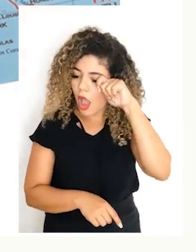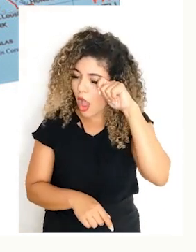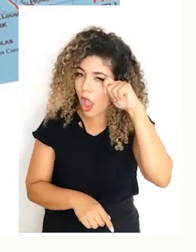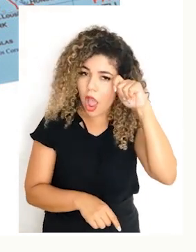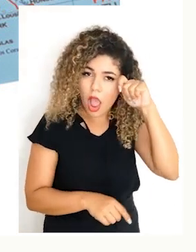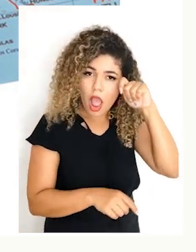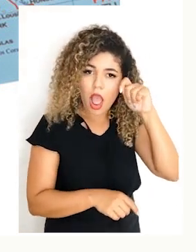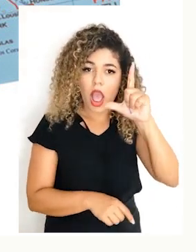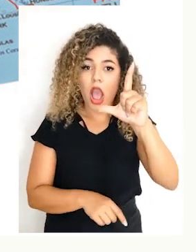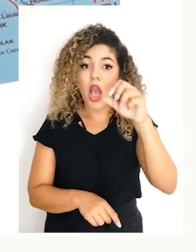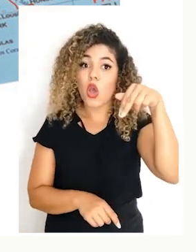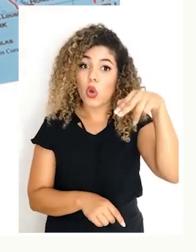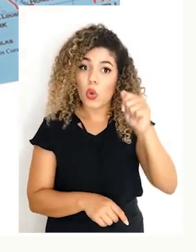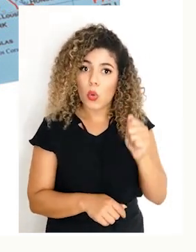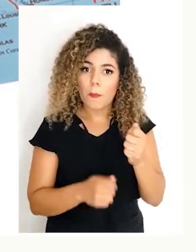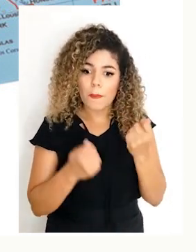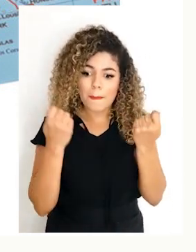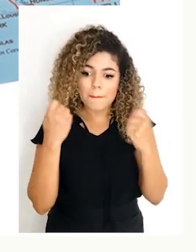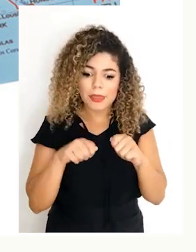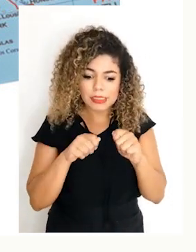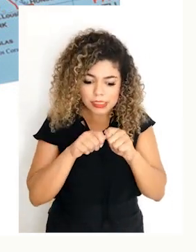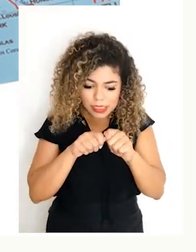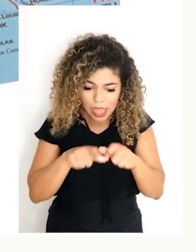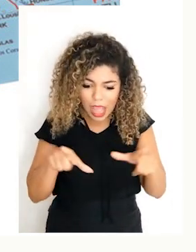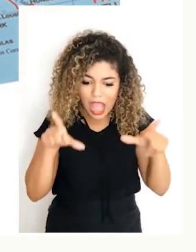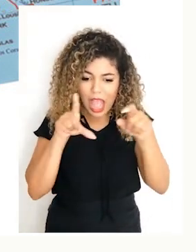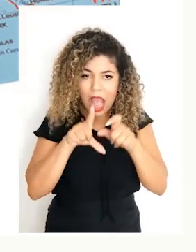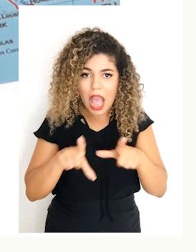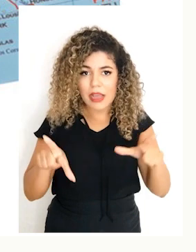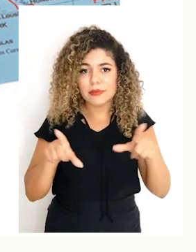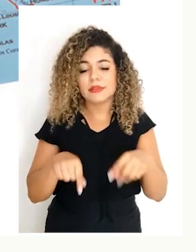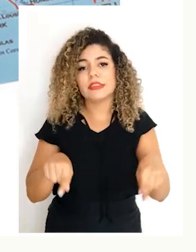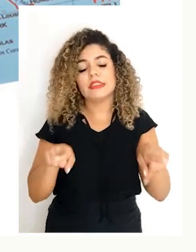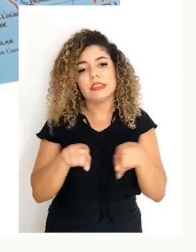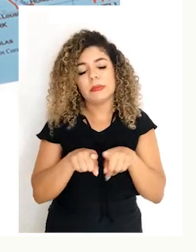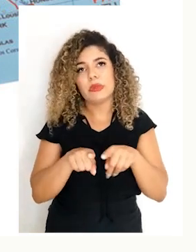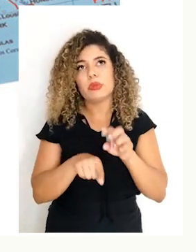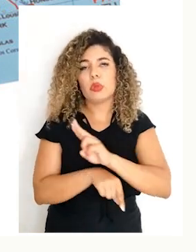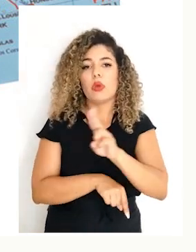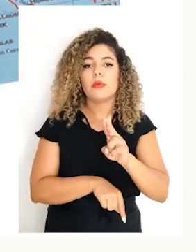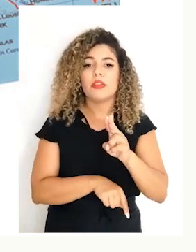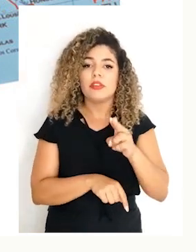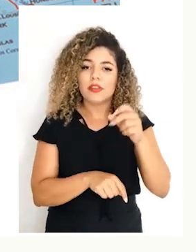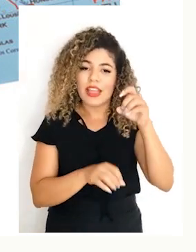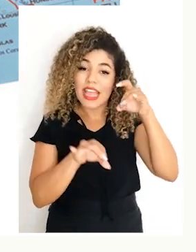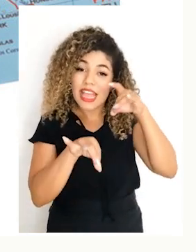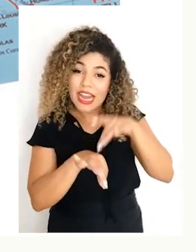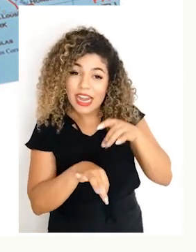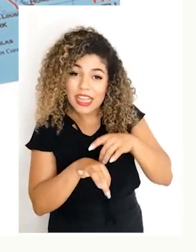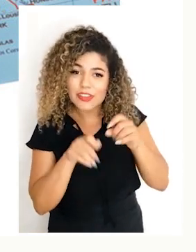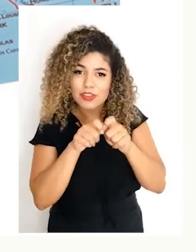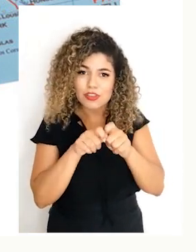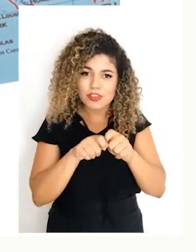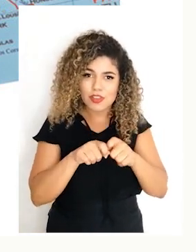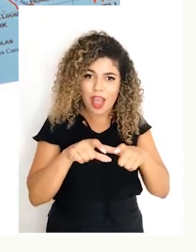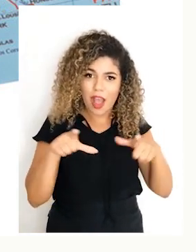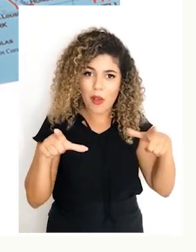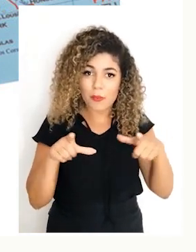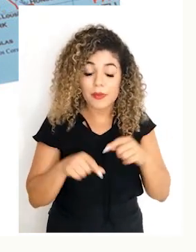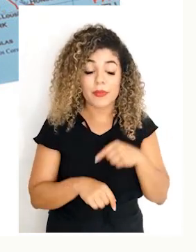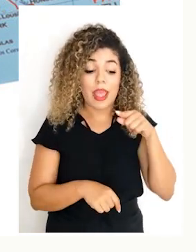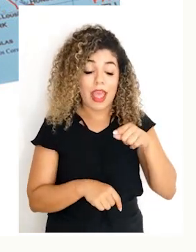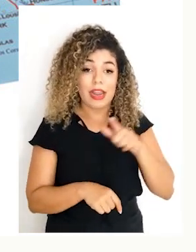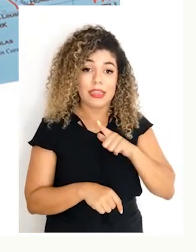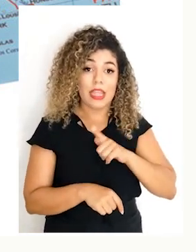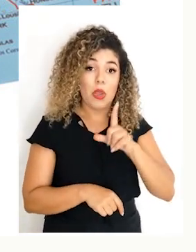também é chamada de lente de aumento. A lupa ela é constituída por uma lente convergente, cuja distância focal é da ordem de